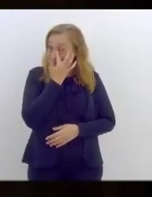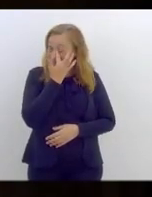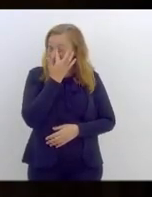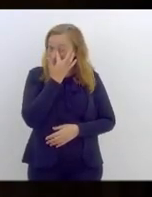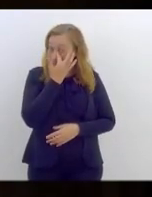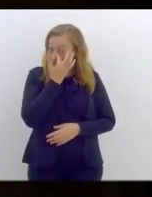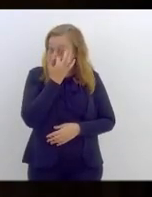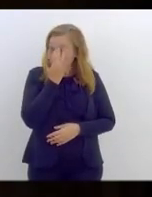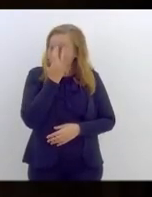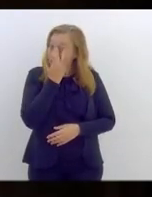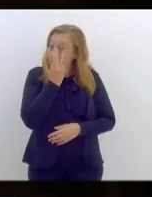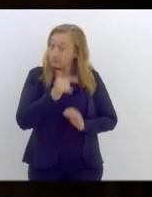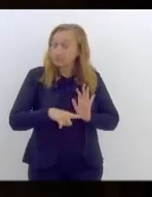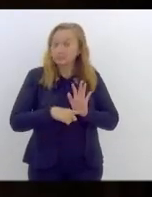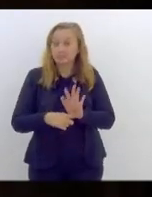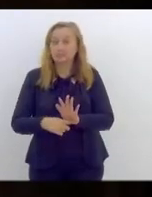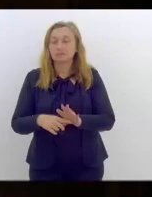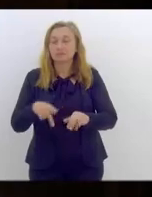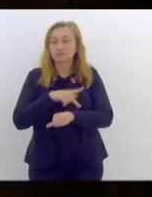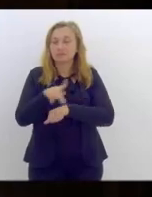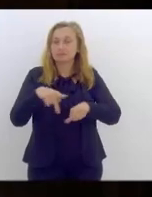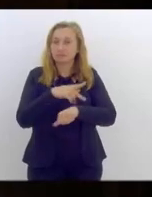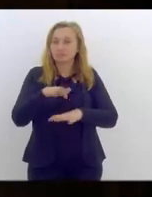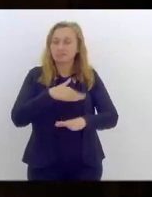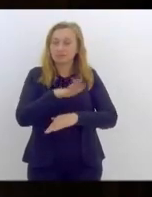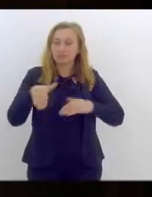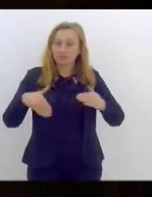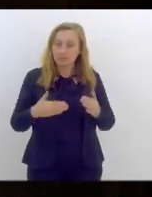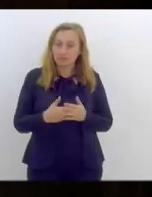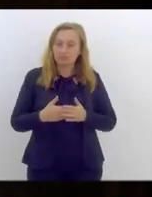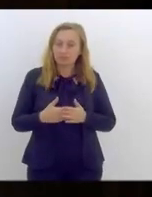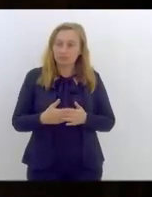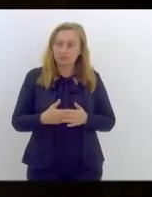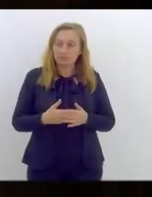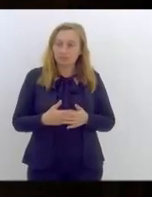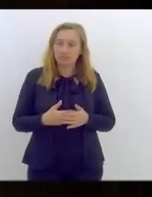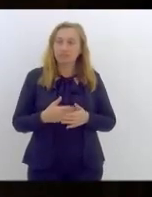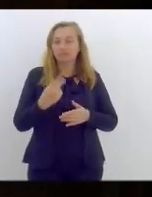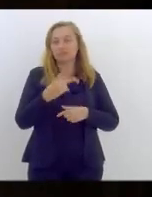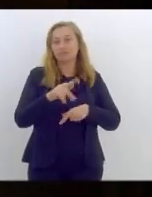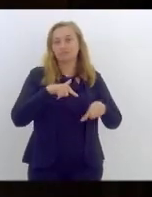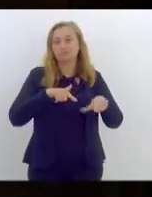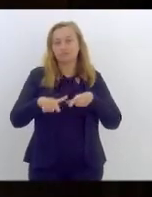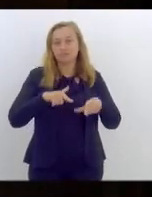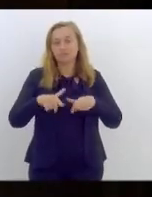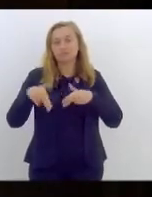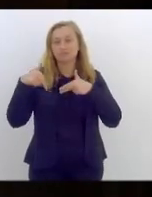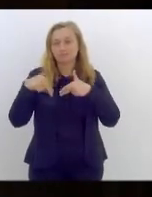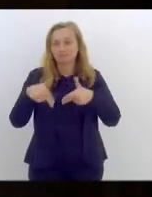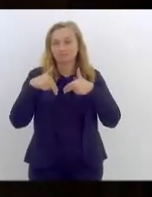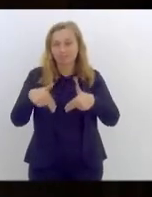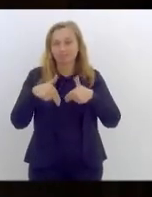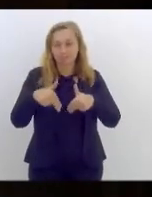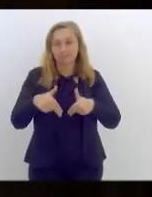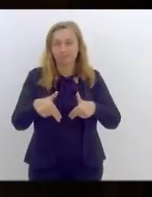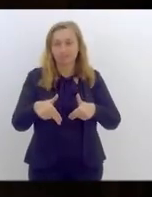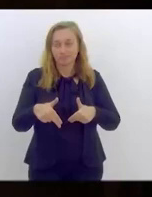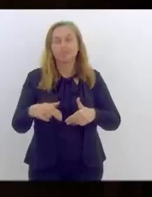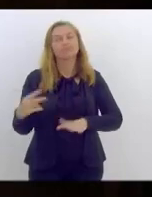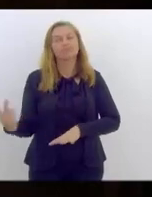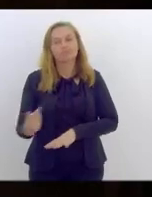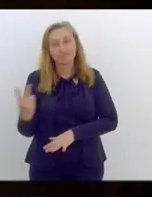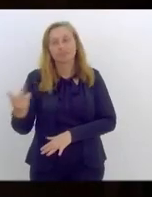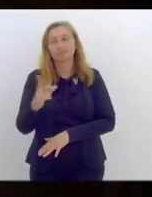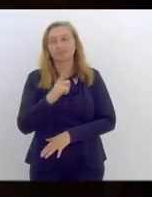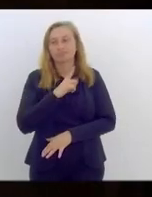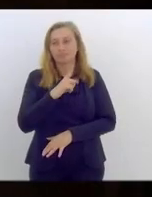tanto para esse país, em todas as suas esferas de trabalho, de militância, tem a sua